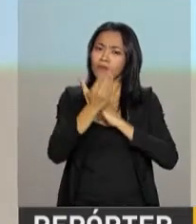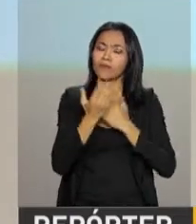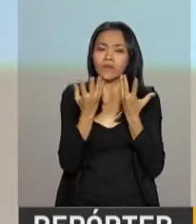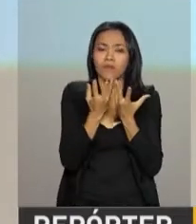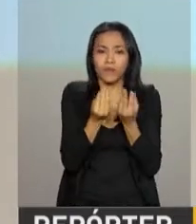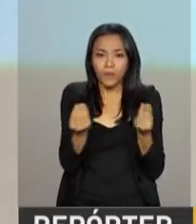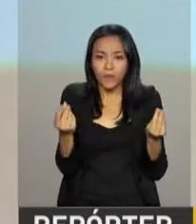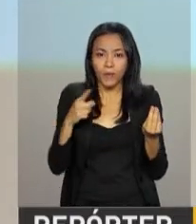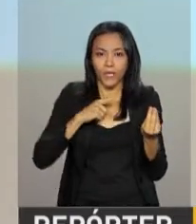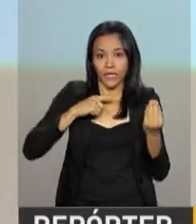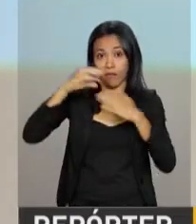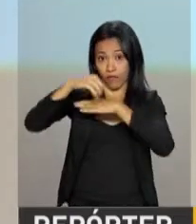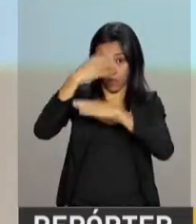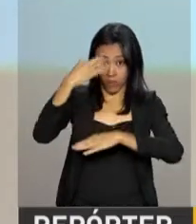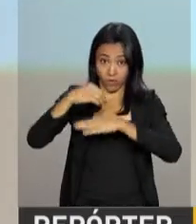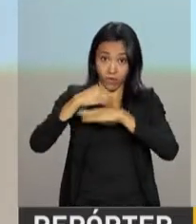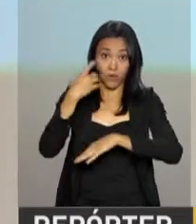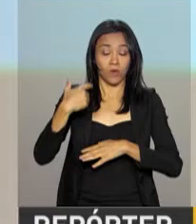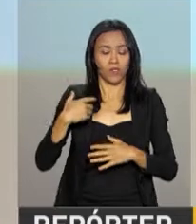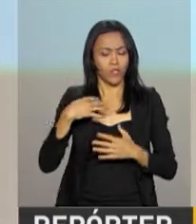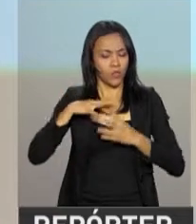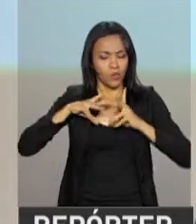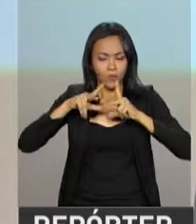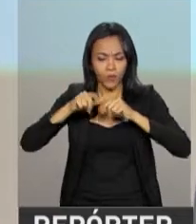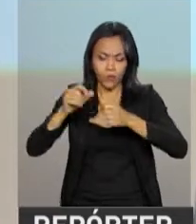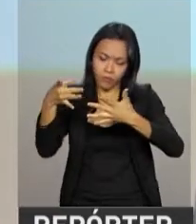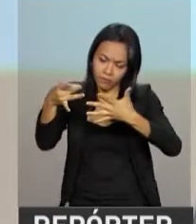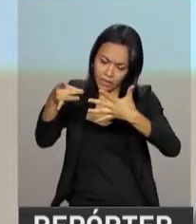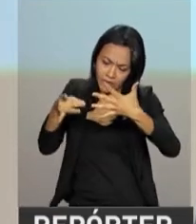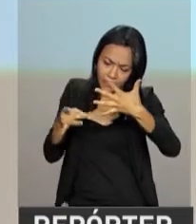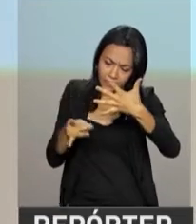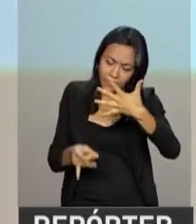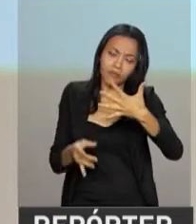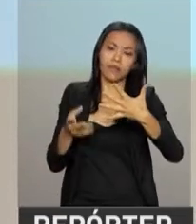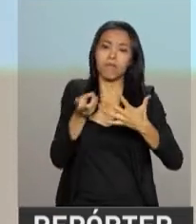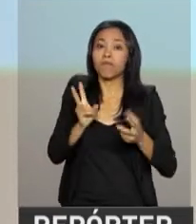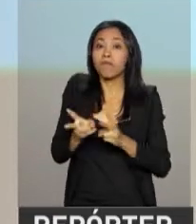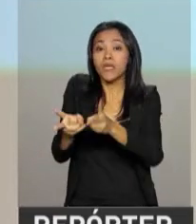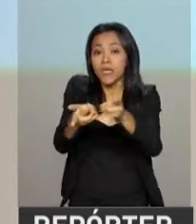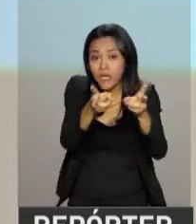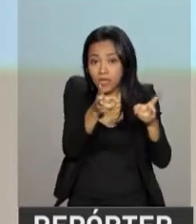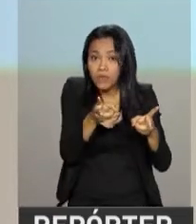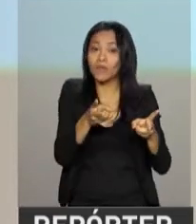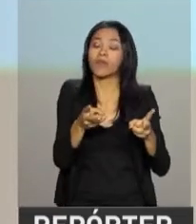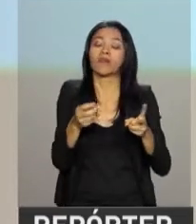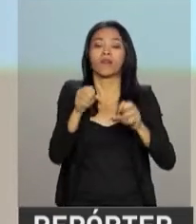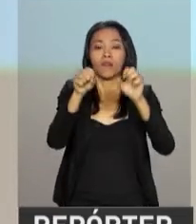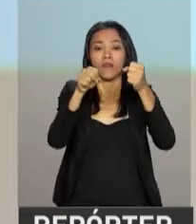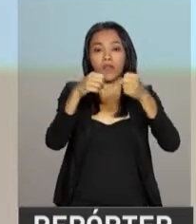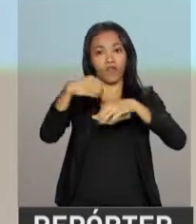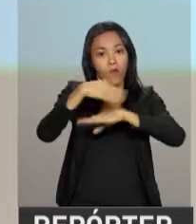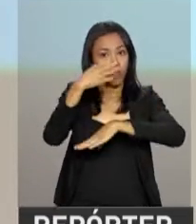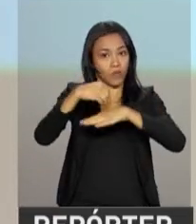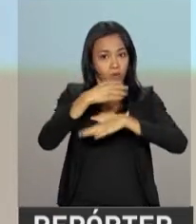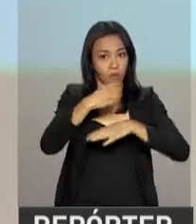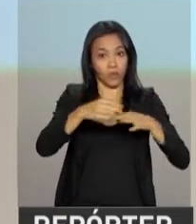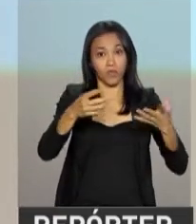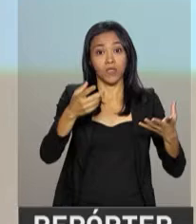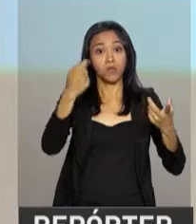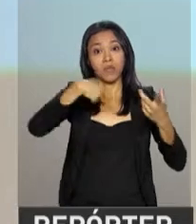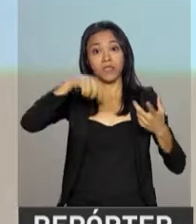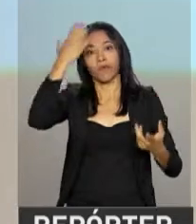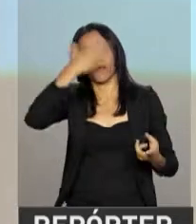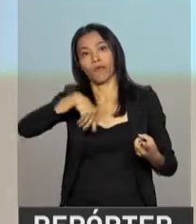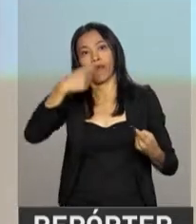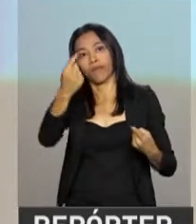dele qualificada né em todas as bases do governo com a mesma informação ela já validado ou seja ele não precisa mais comprovar a